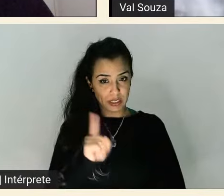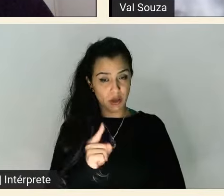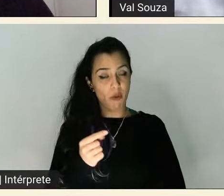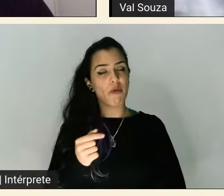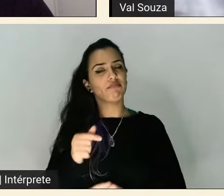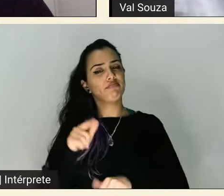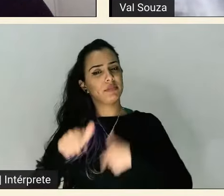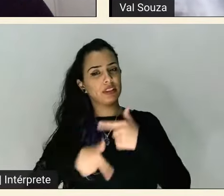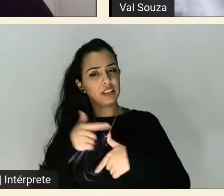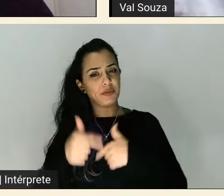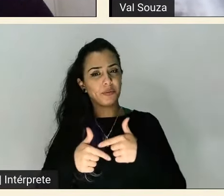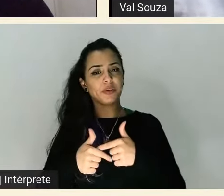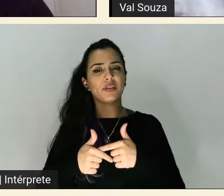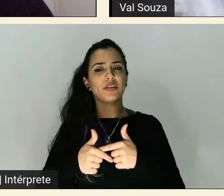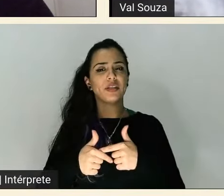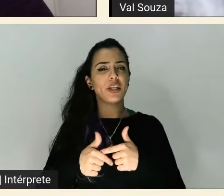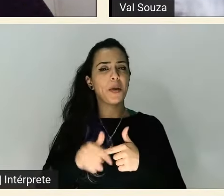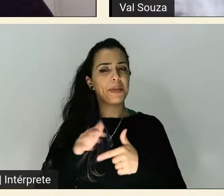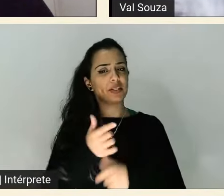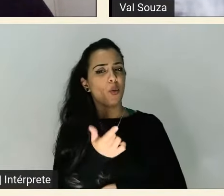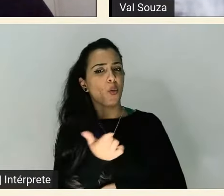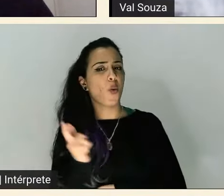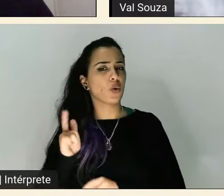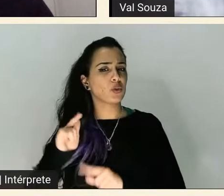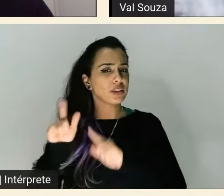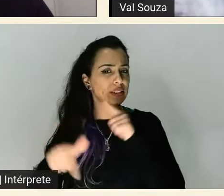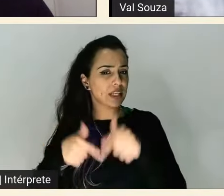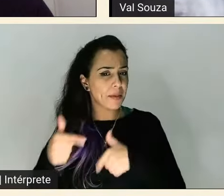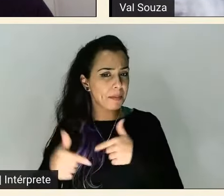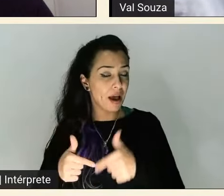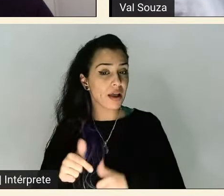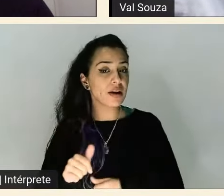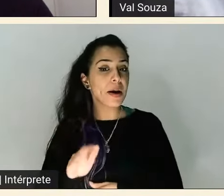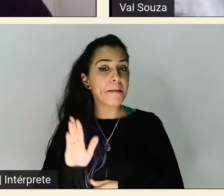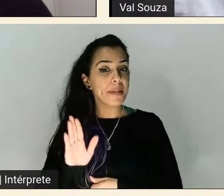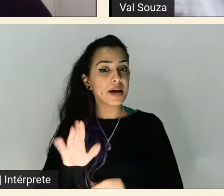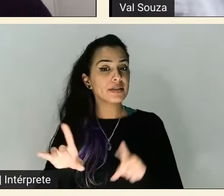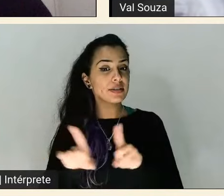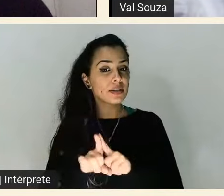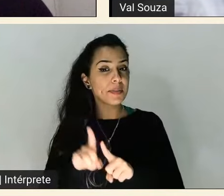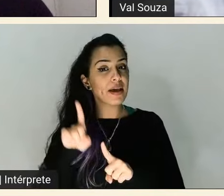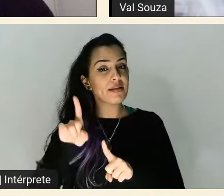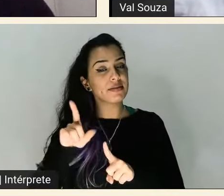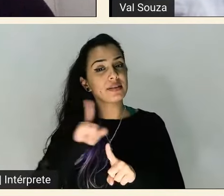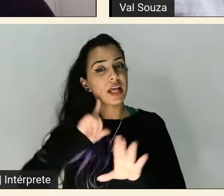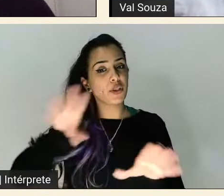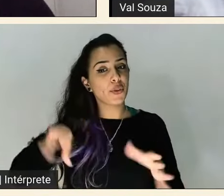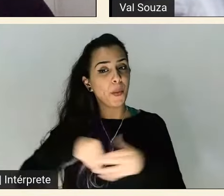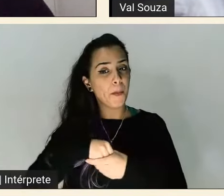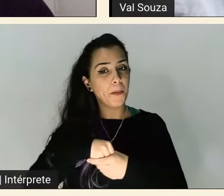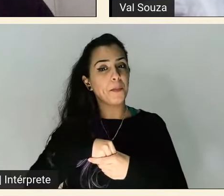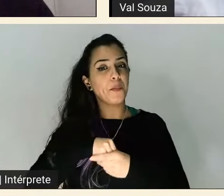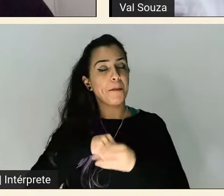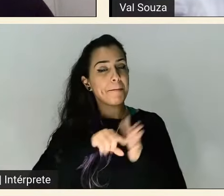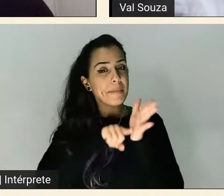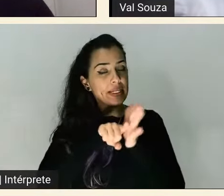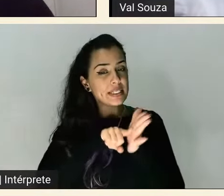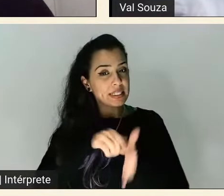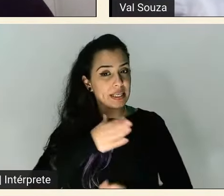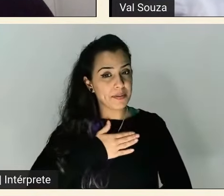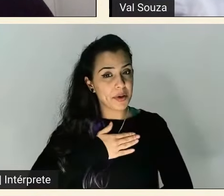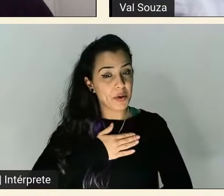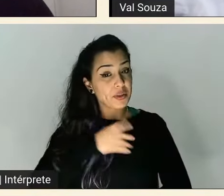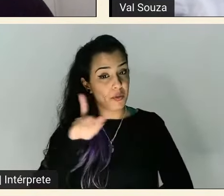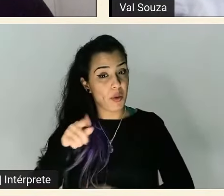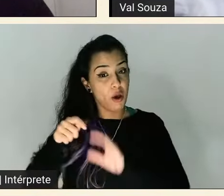desenvolvendo na Zoom é um outro trabalho, mas também faz parte do meu processo de pesquisa, então é um vídeo curto, a